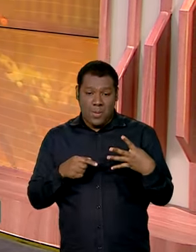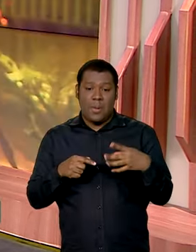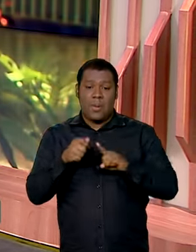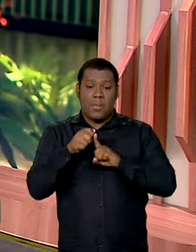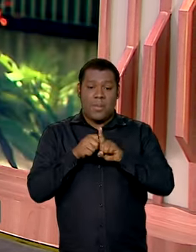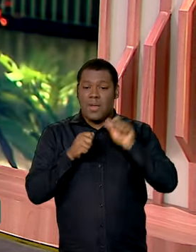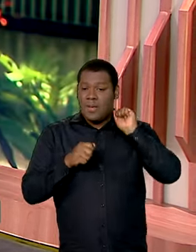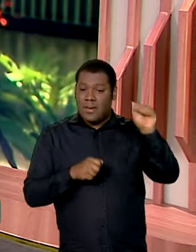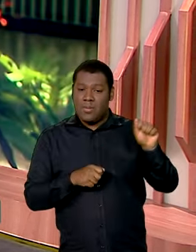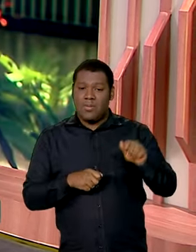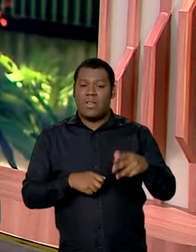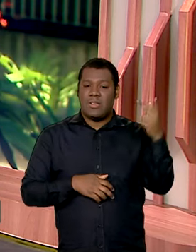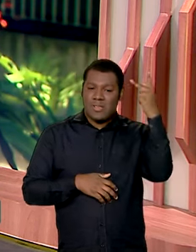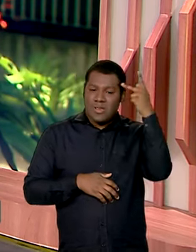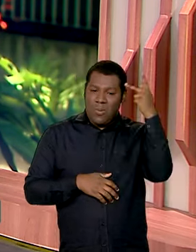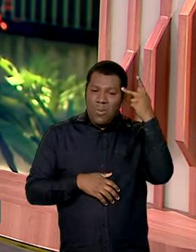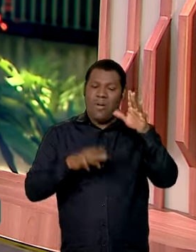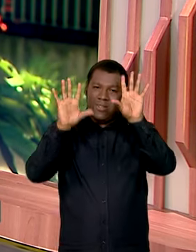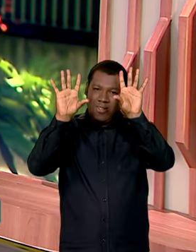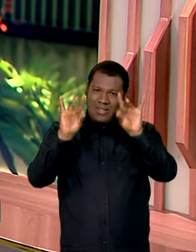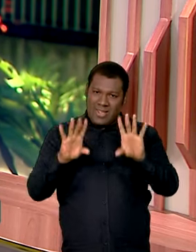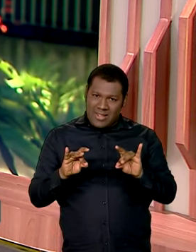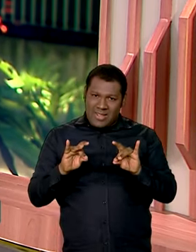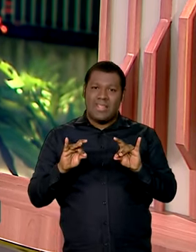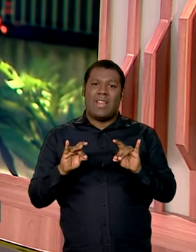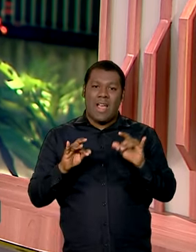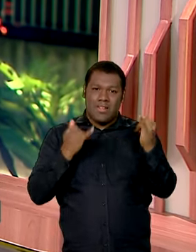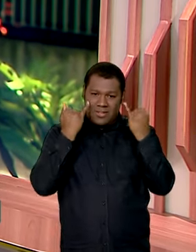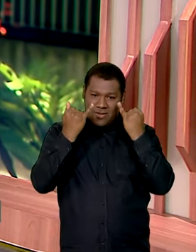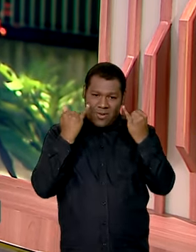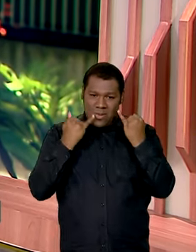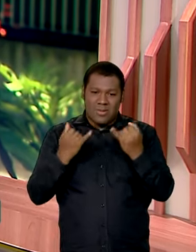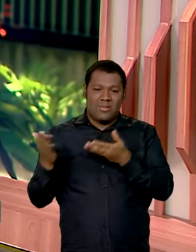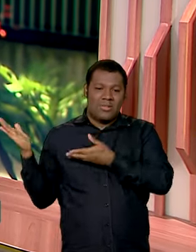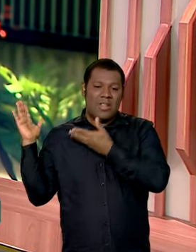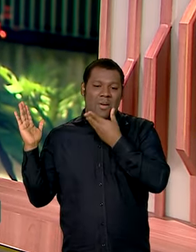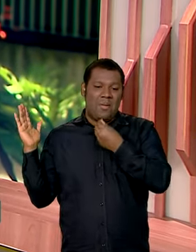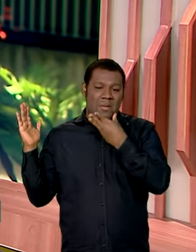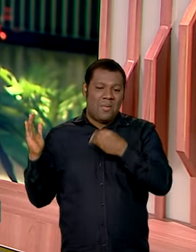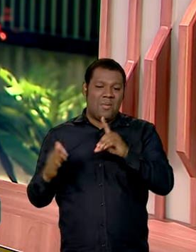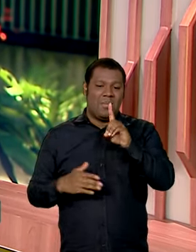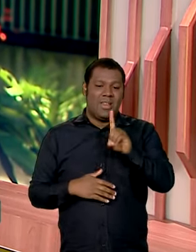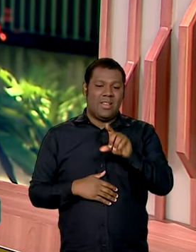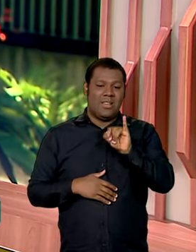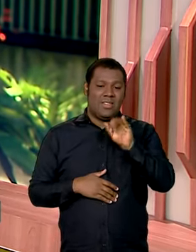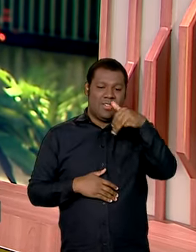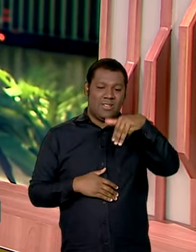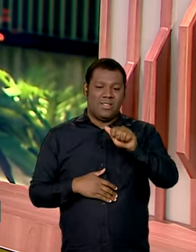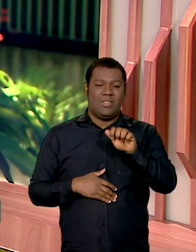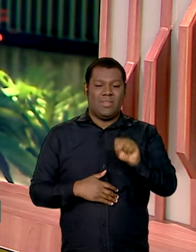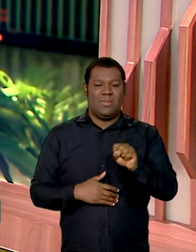Paulo saber os detalhes ao vivo com o repórter Dimas Soldi. Bom dia, Dimas.